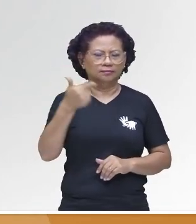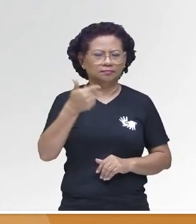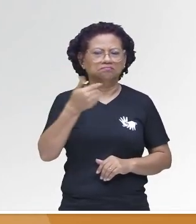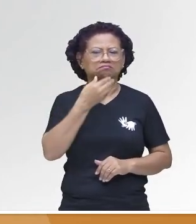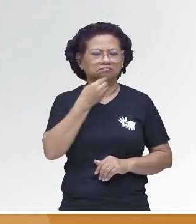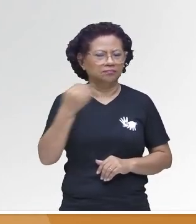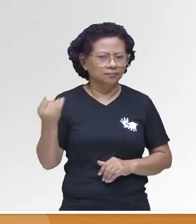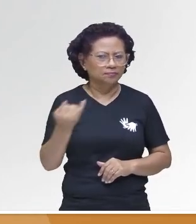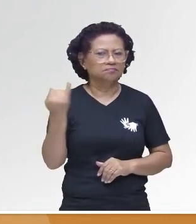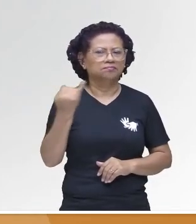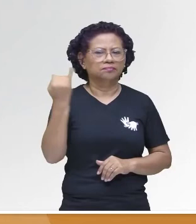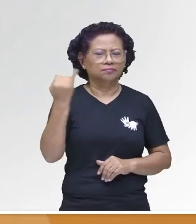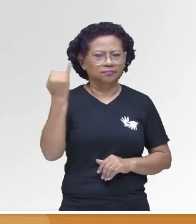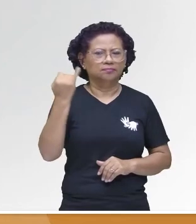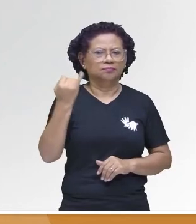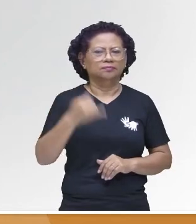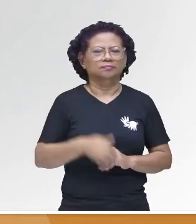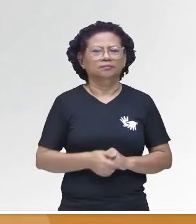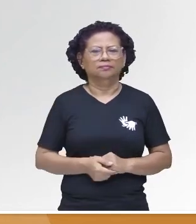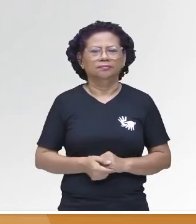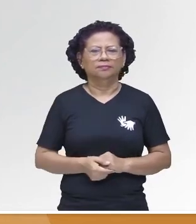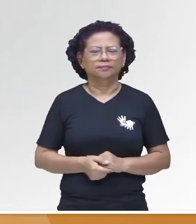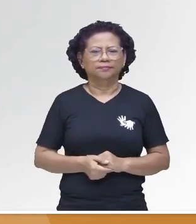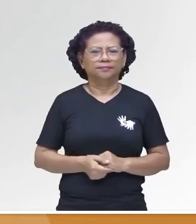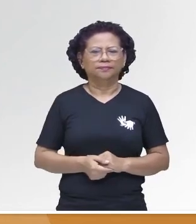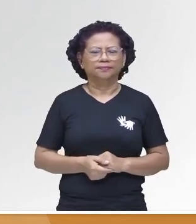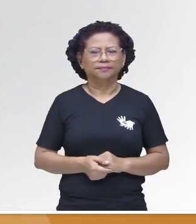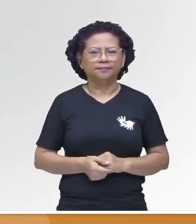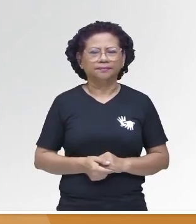nesse período, um grande militar. Tá?